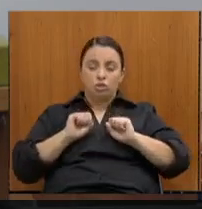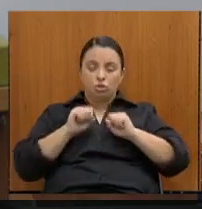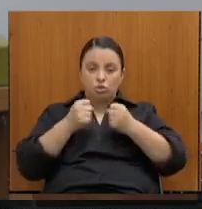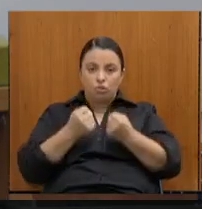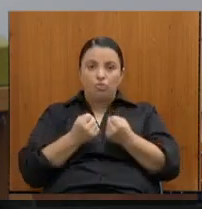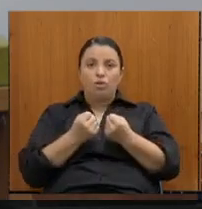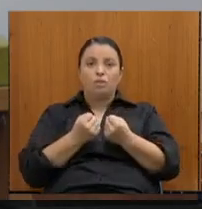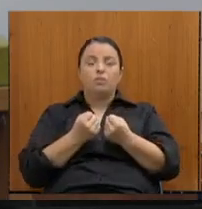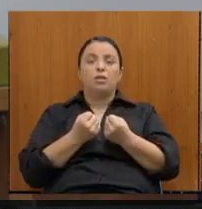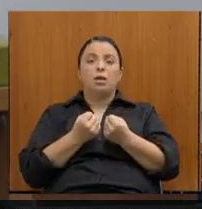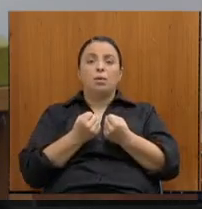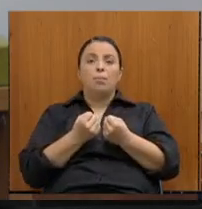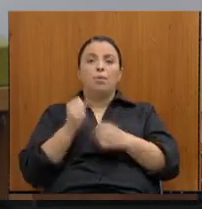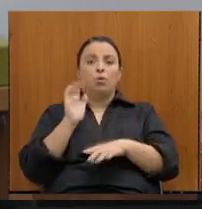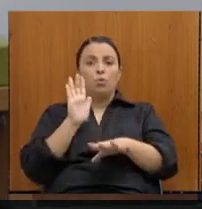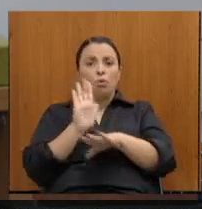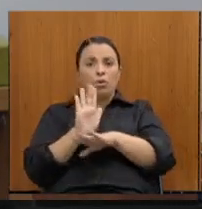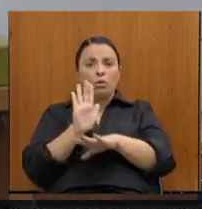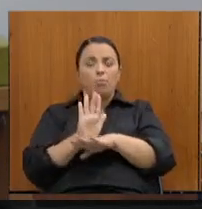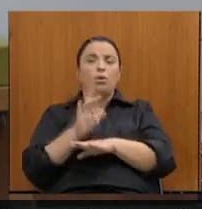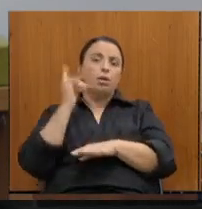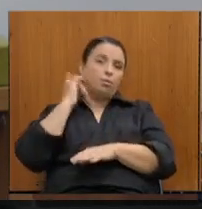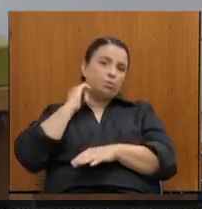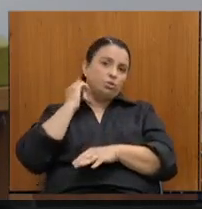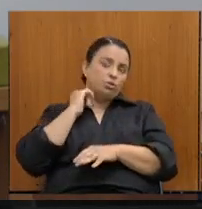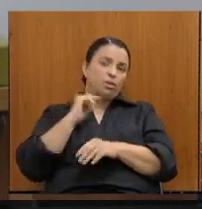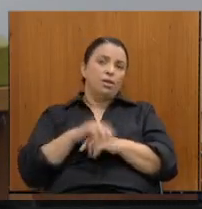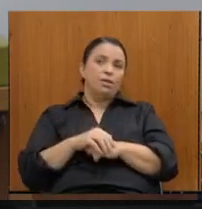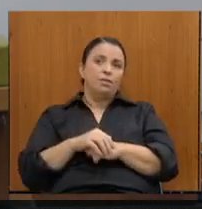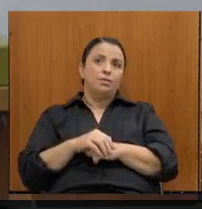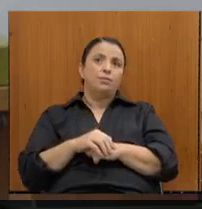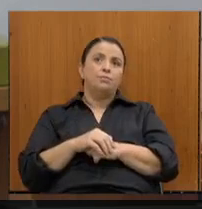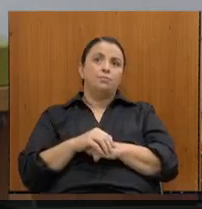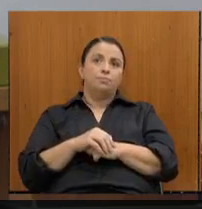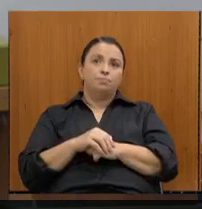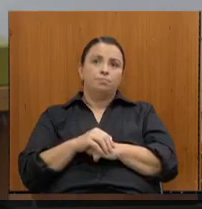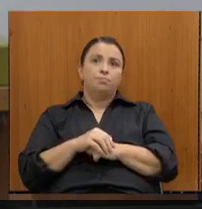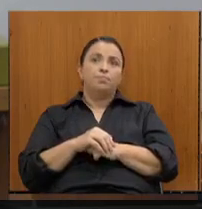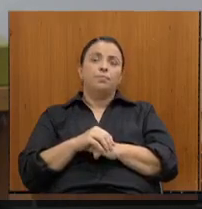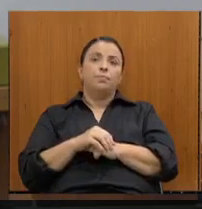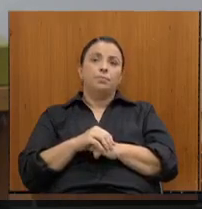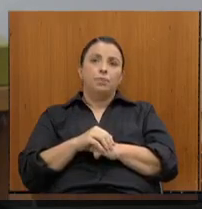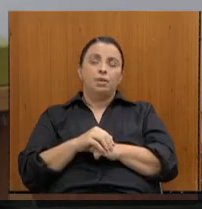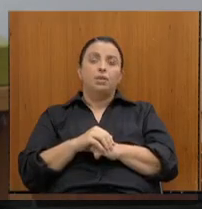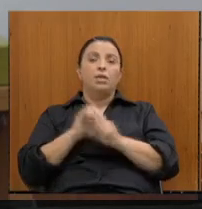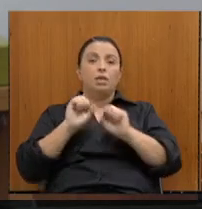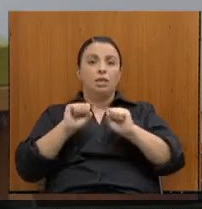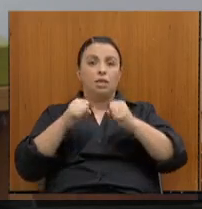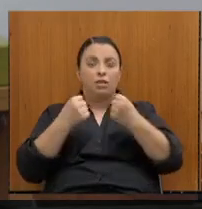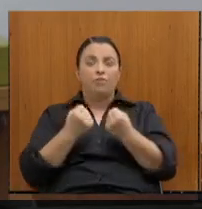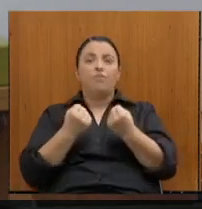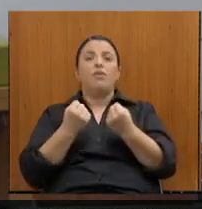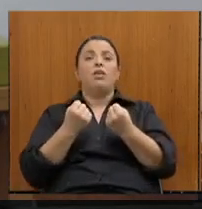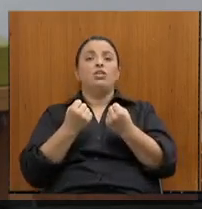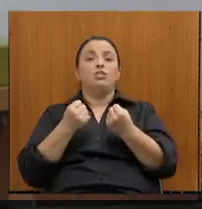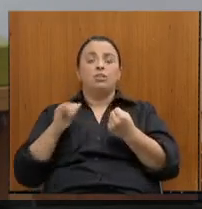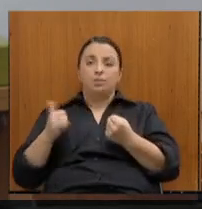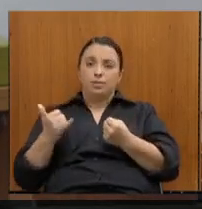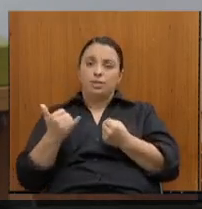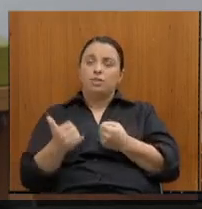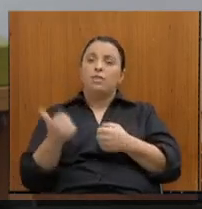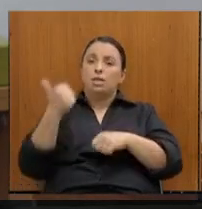é e eloquente defensor e das energias renováveis